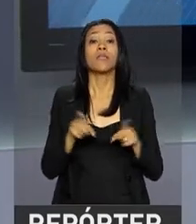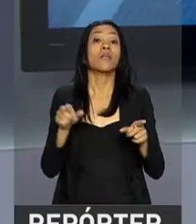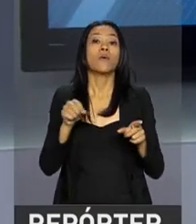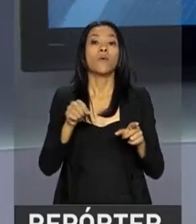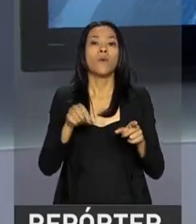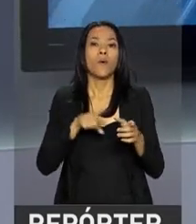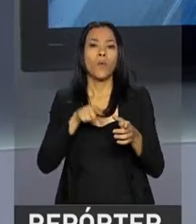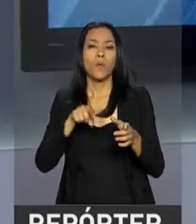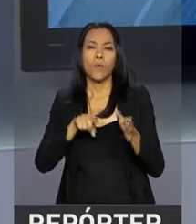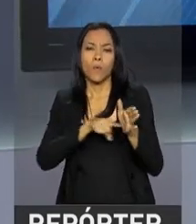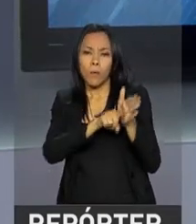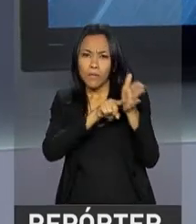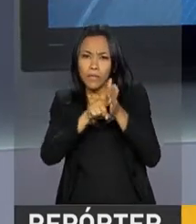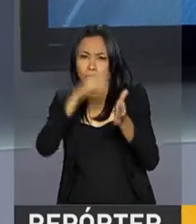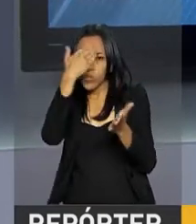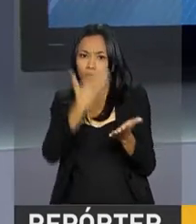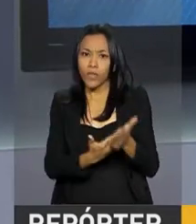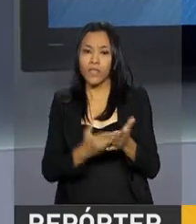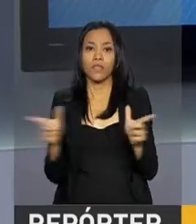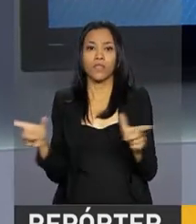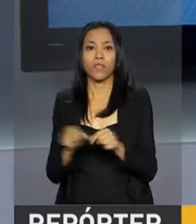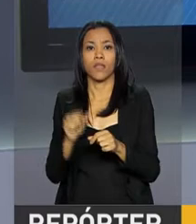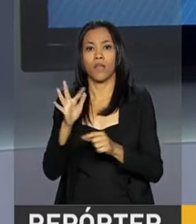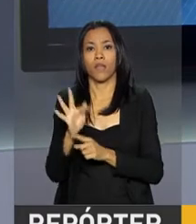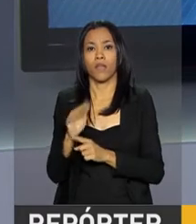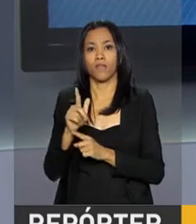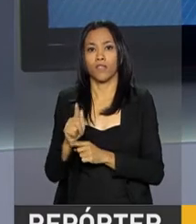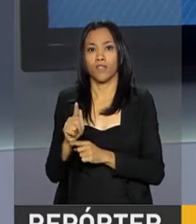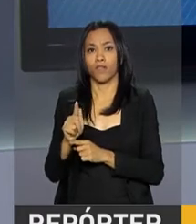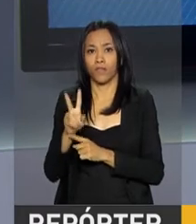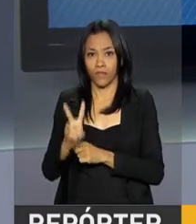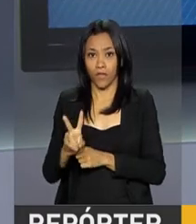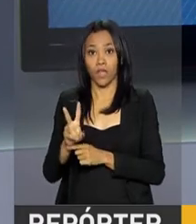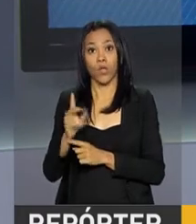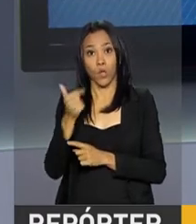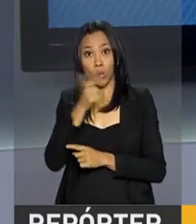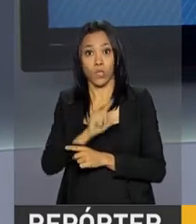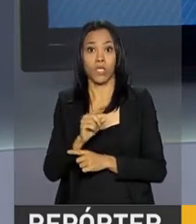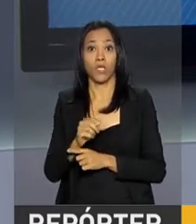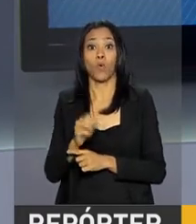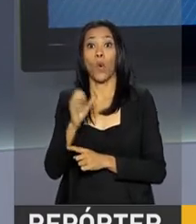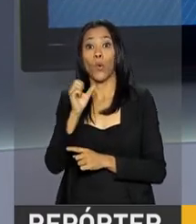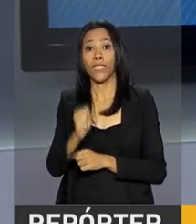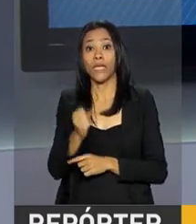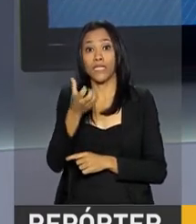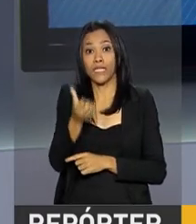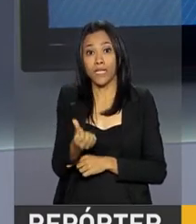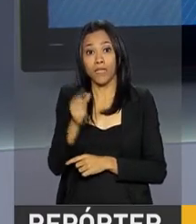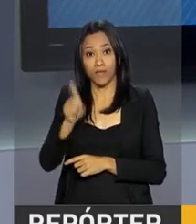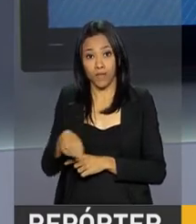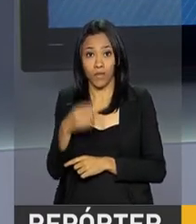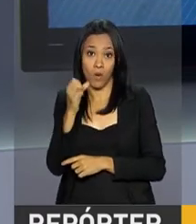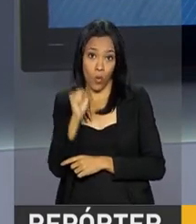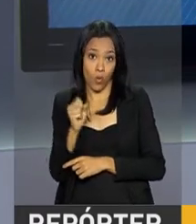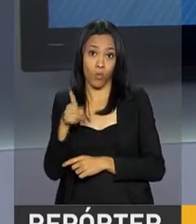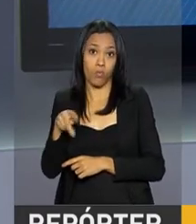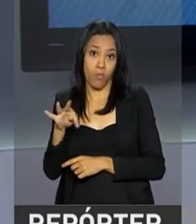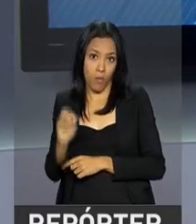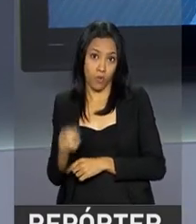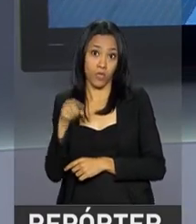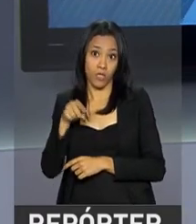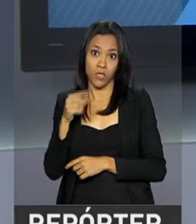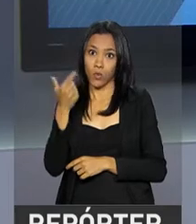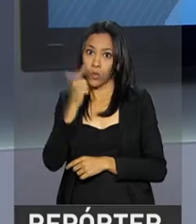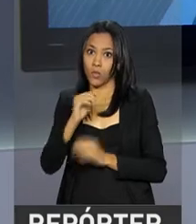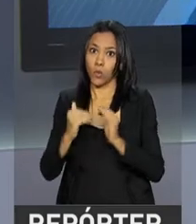consumidor da fundação getúlio vargas subiu 3,1 pontos em novembro atingindo 86,8 pontos é o maior nível